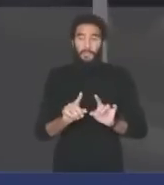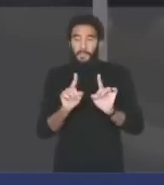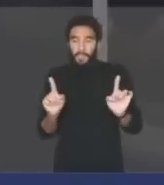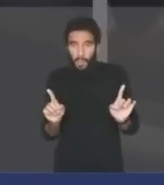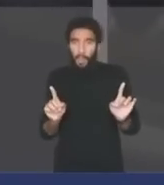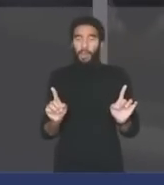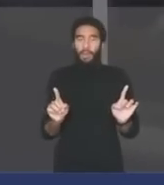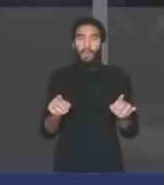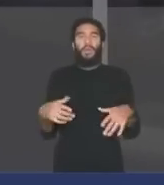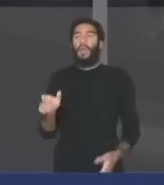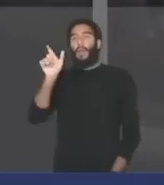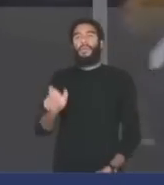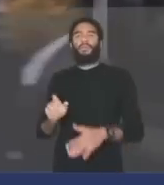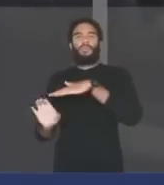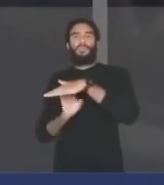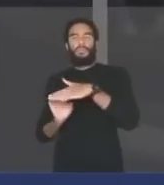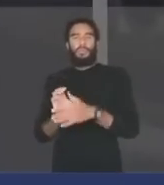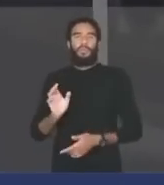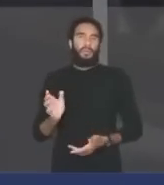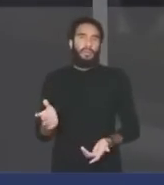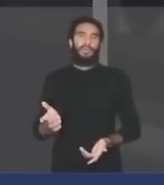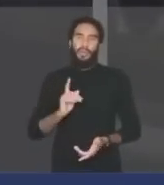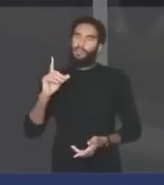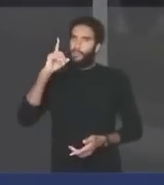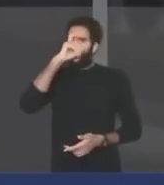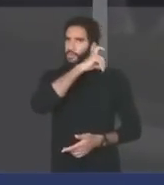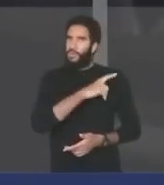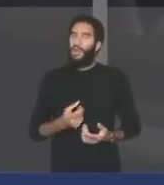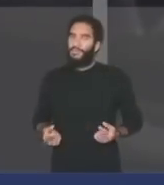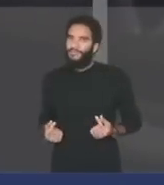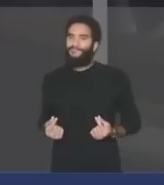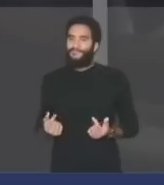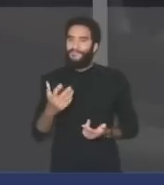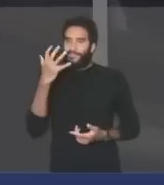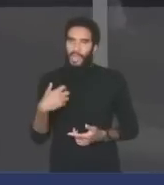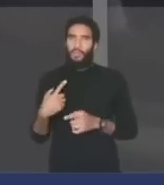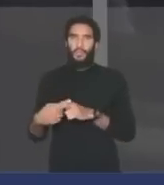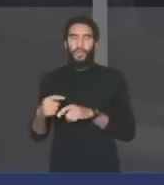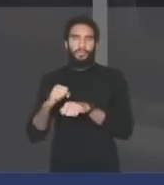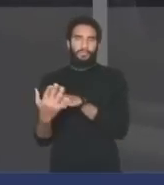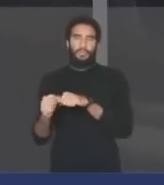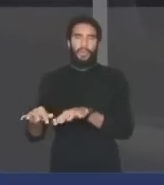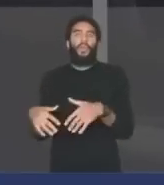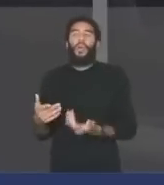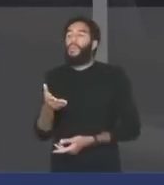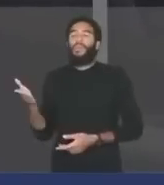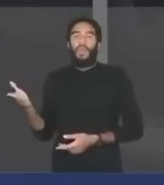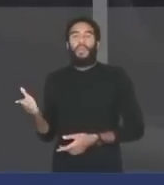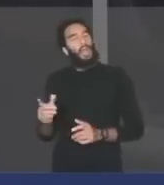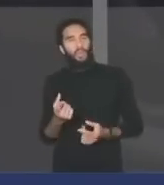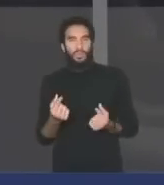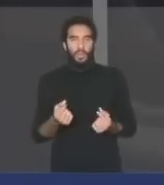qual é o empreendedor de pet shop que já passou um perrengue financeiro durante os últimos anos por questão de pandemia, qual empreendedor vai ficar despendendo